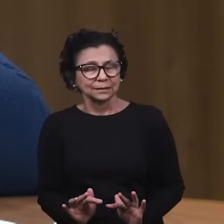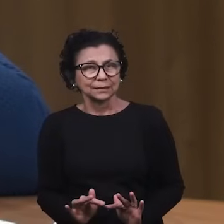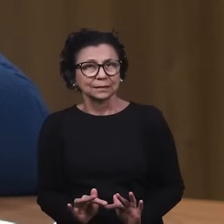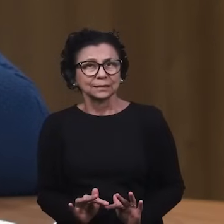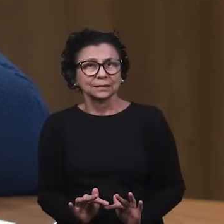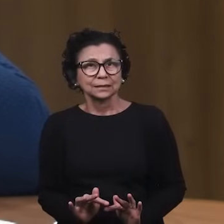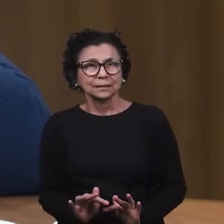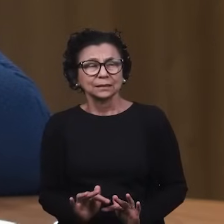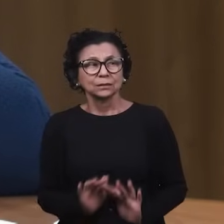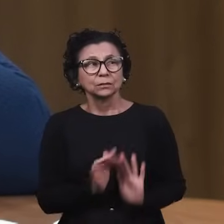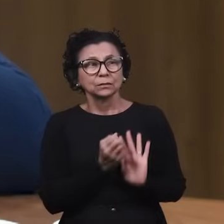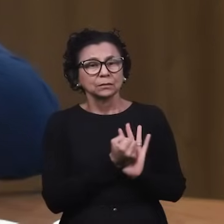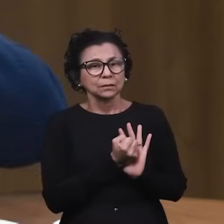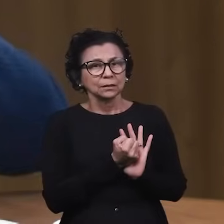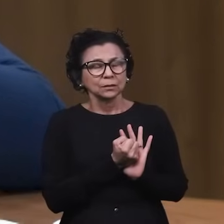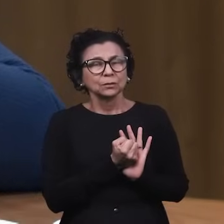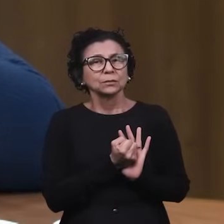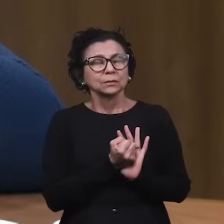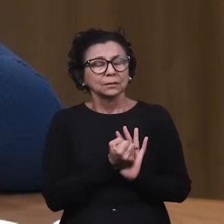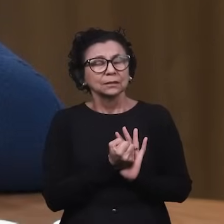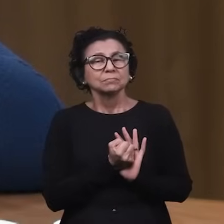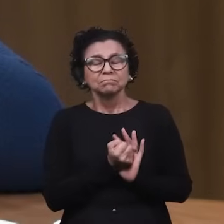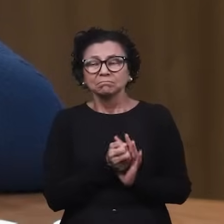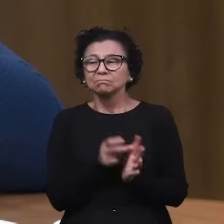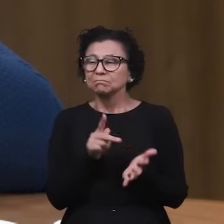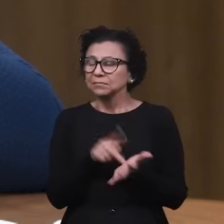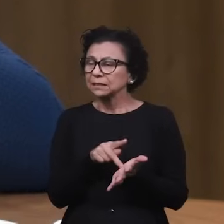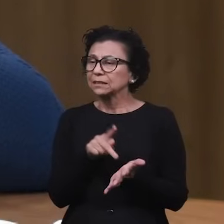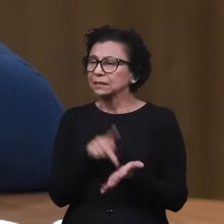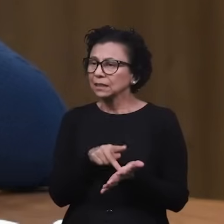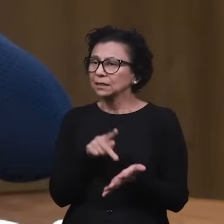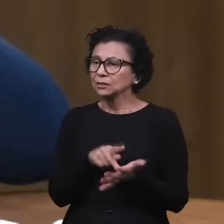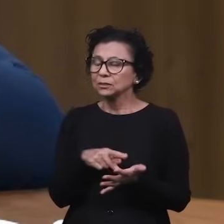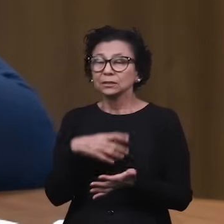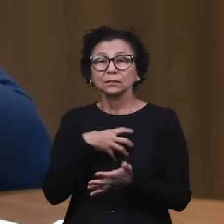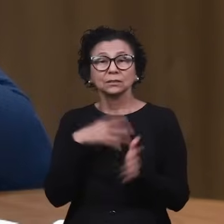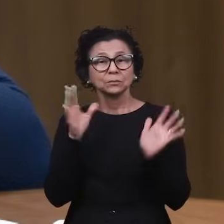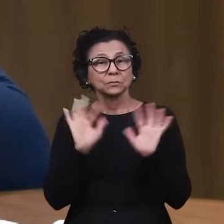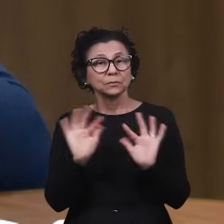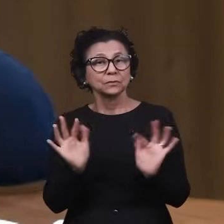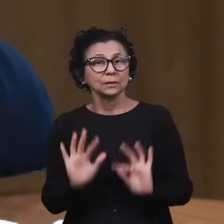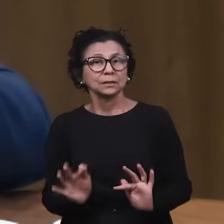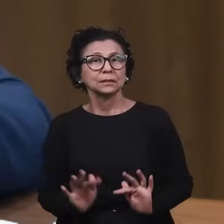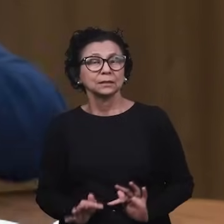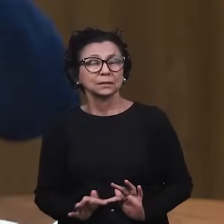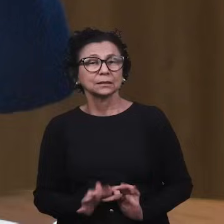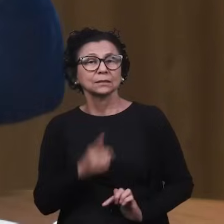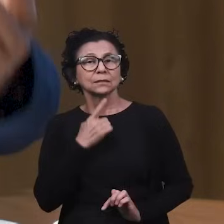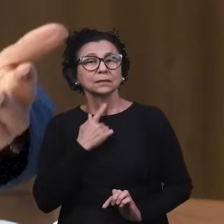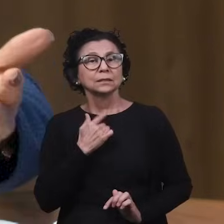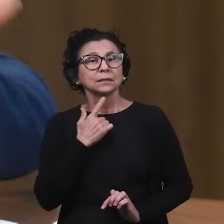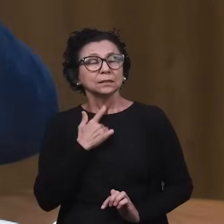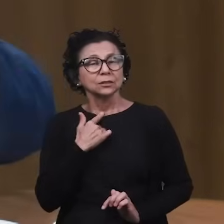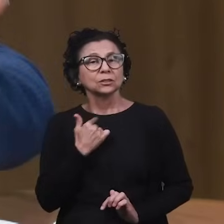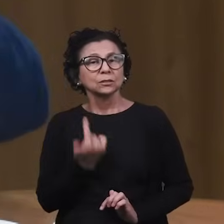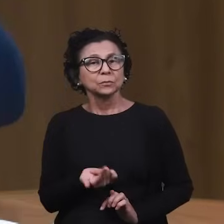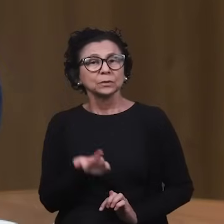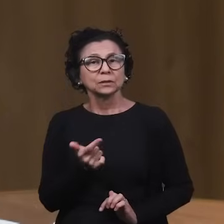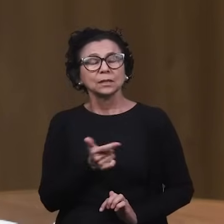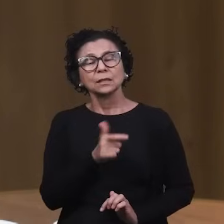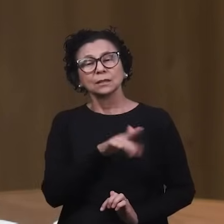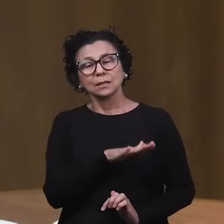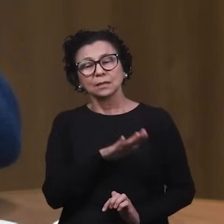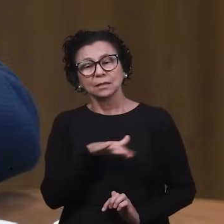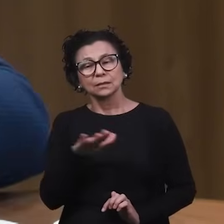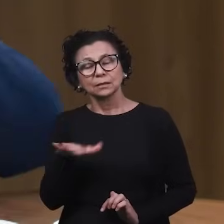palavra me marcou, né? Porque é isso mesmo que nós ficamos felizes, nós esperamos. Desejamos que essa criança permaneça